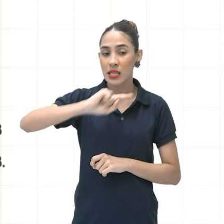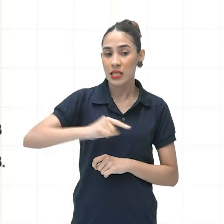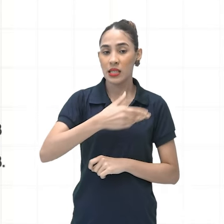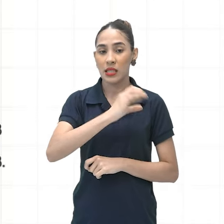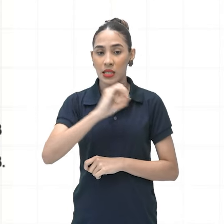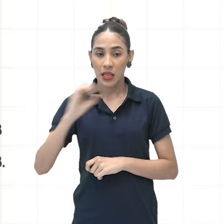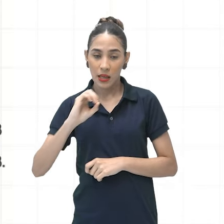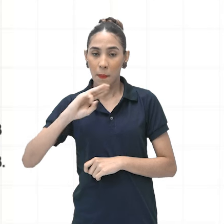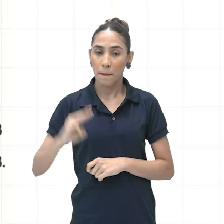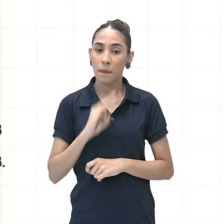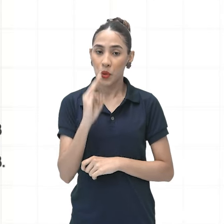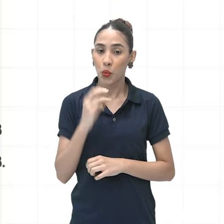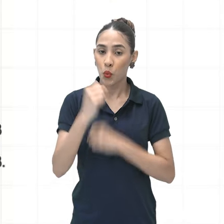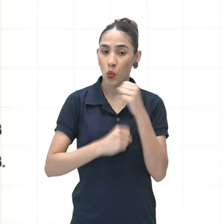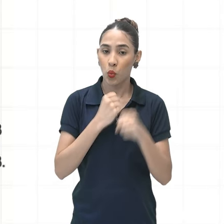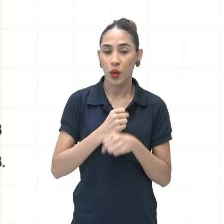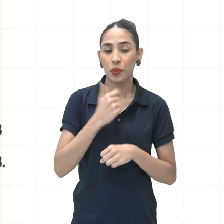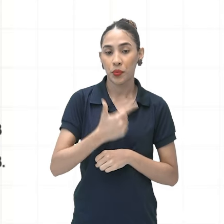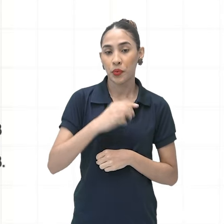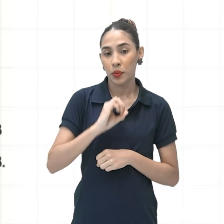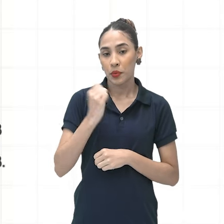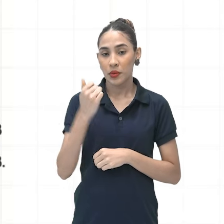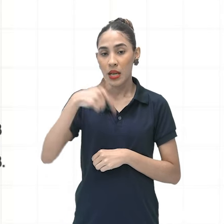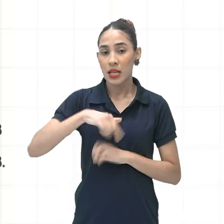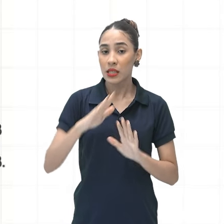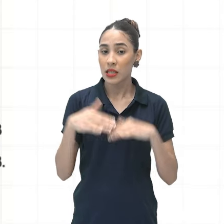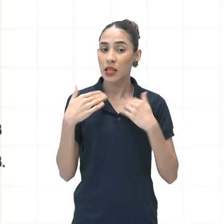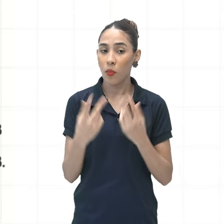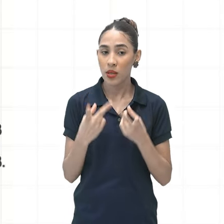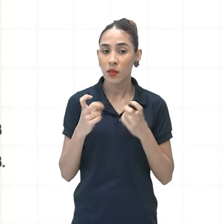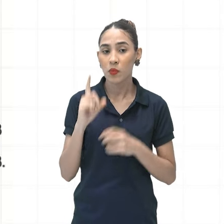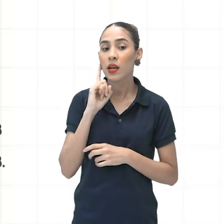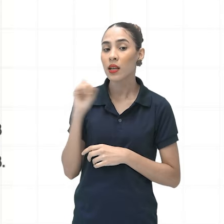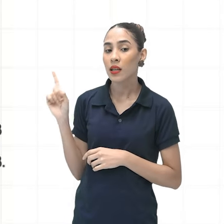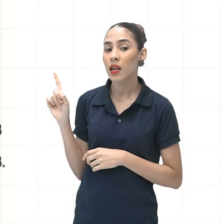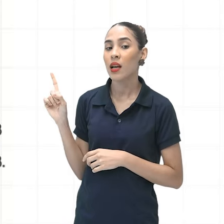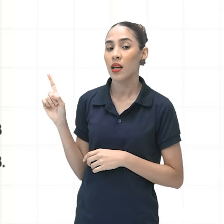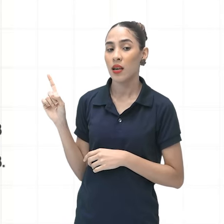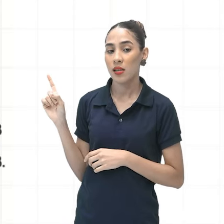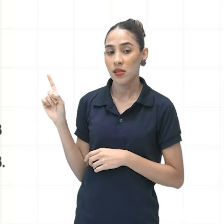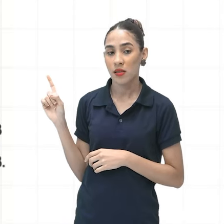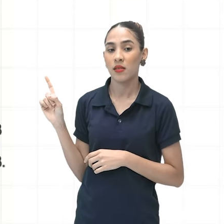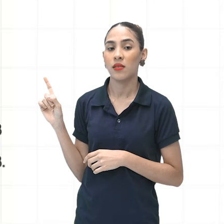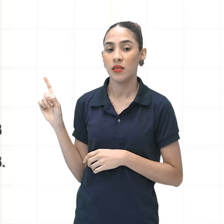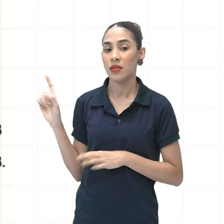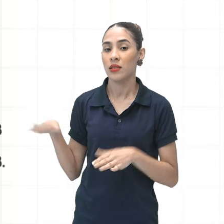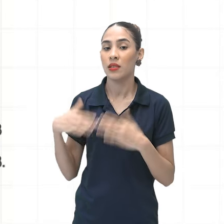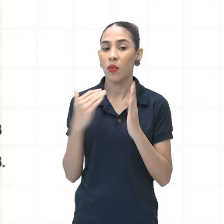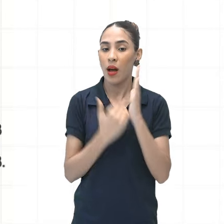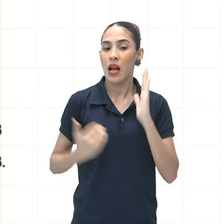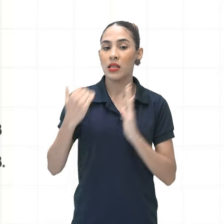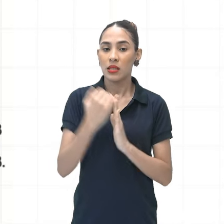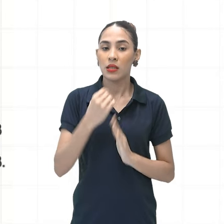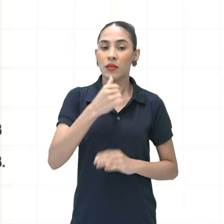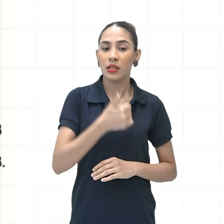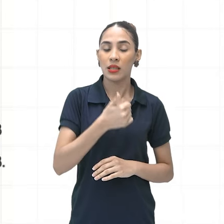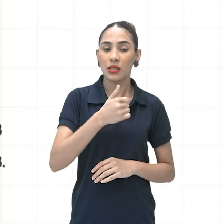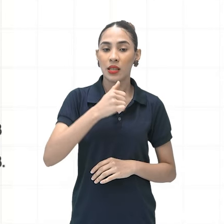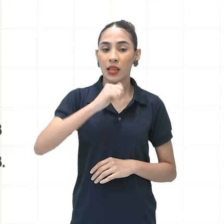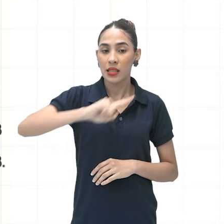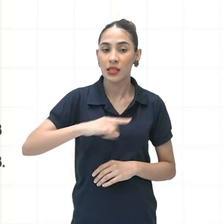ano de 2017. Então, a gente pode ver que todos esses valores aqui, né, estão acima de 100